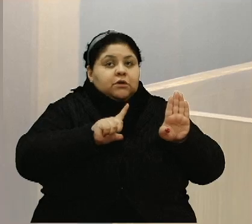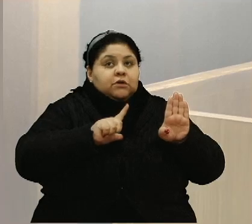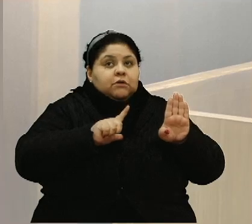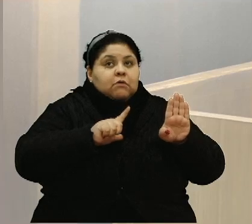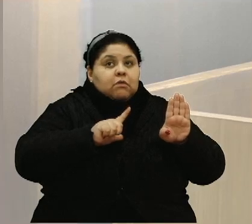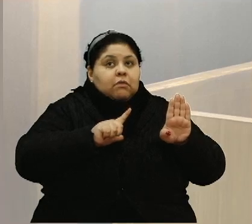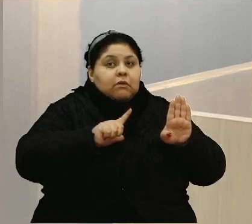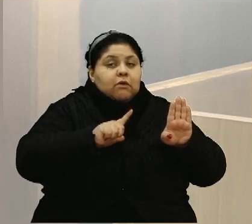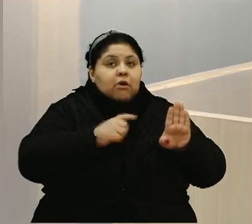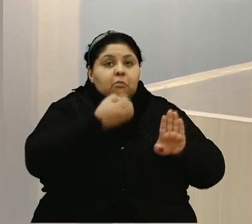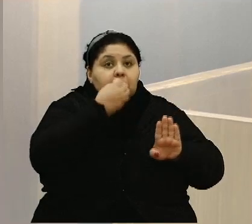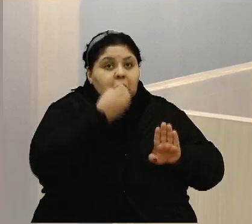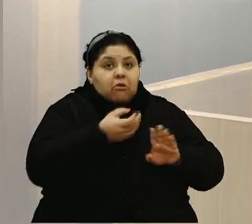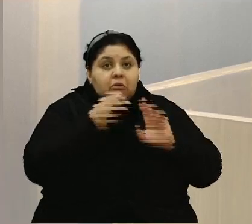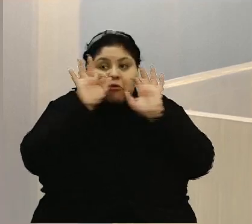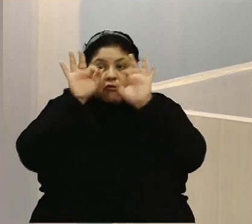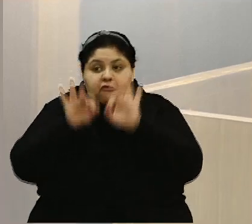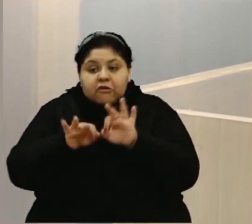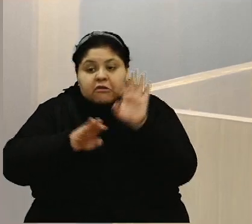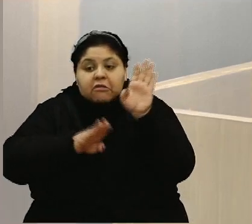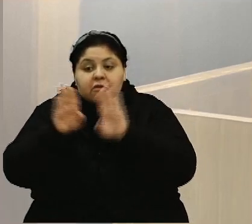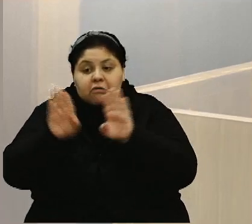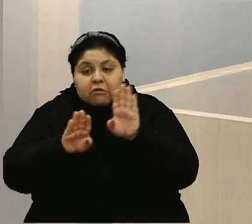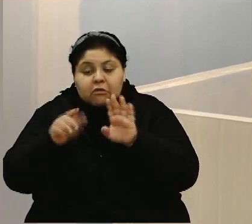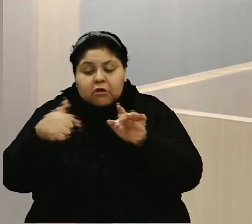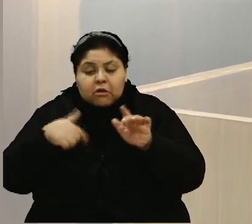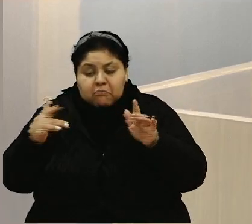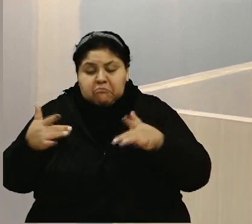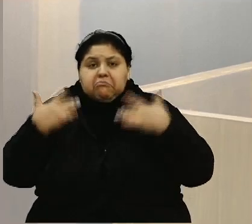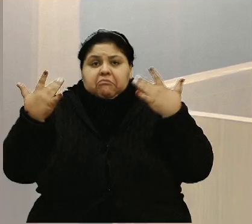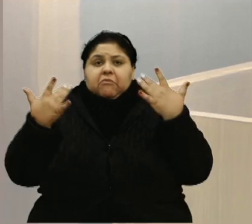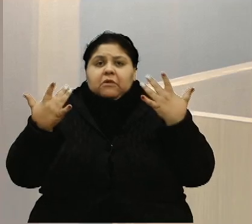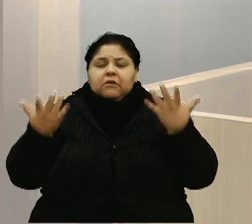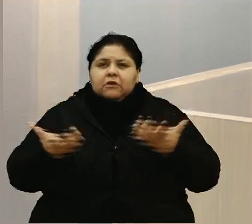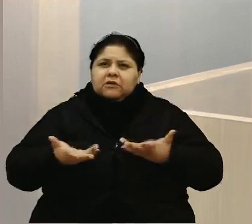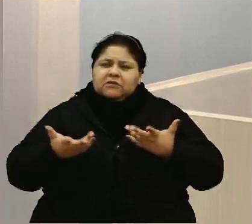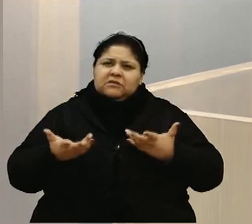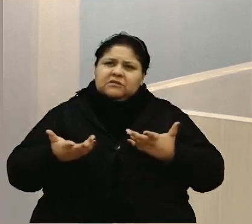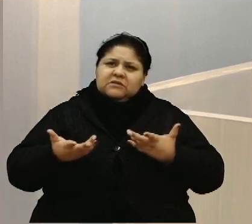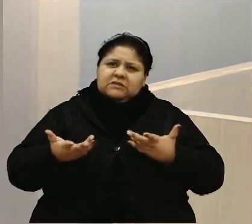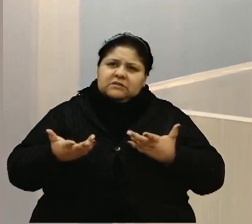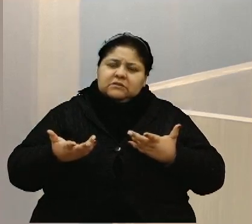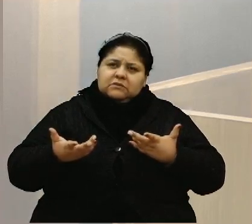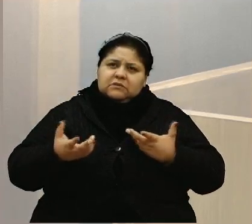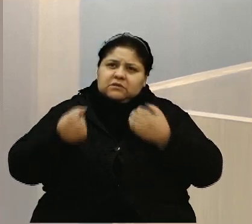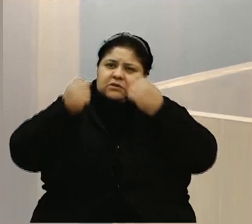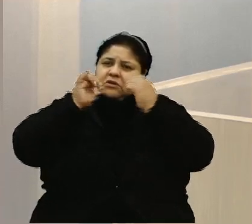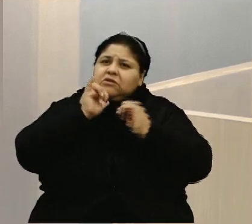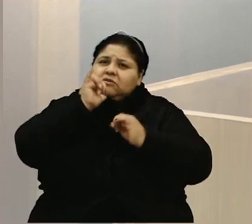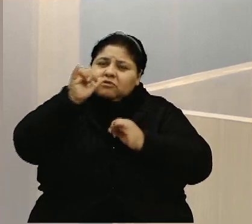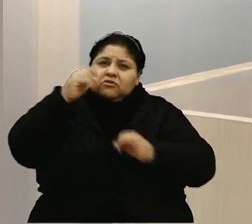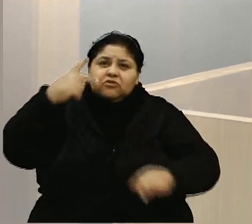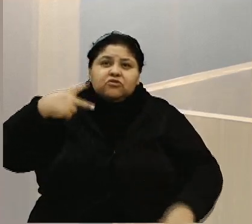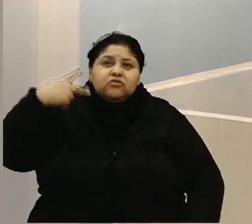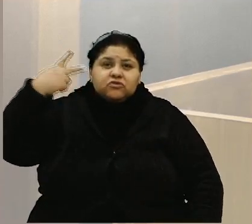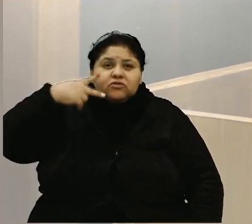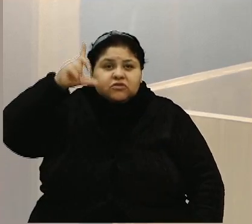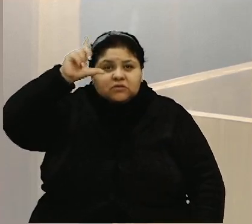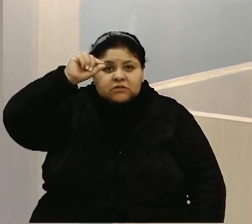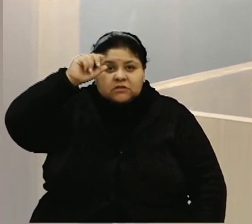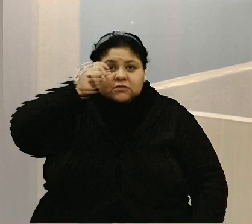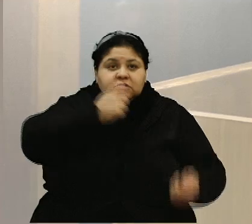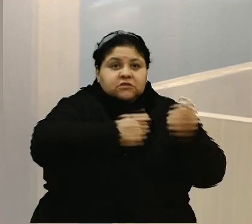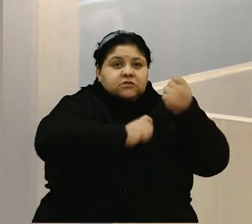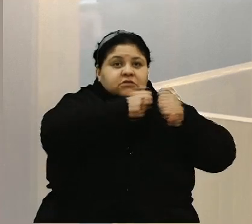acabou de forma amigável. Me surpreende muito uma colocação do vereador Scalco, que a empresa